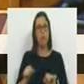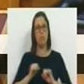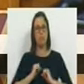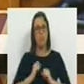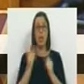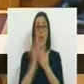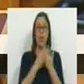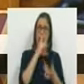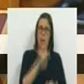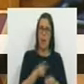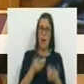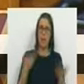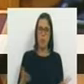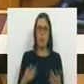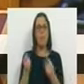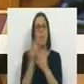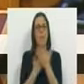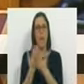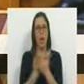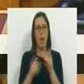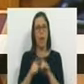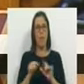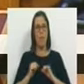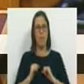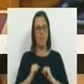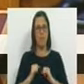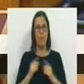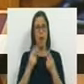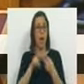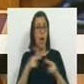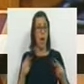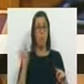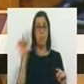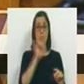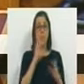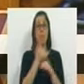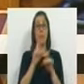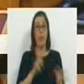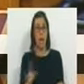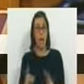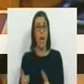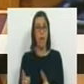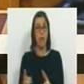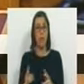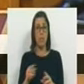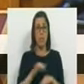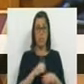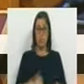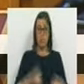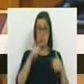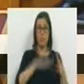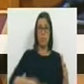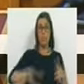a nossa economia agrícola e para a economia das nossas autarquias. Porque as alternativas no meio urbano